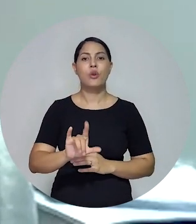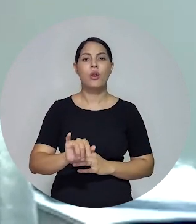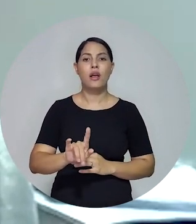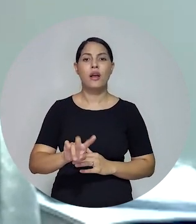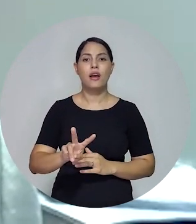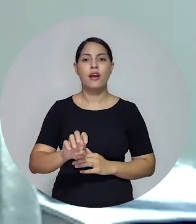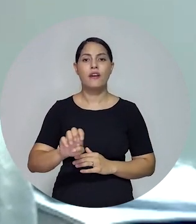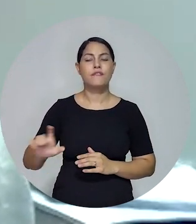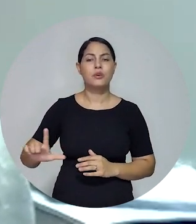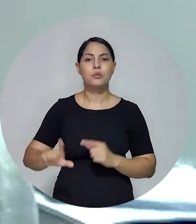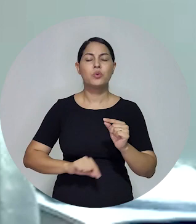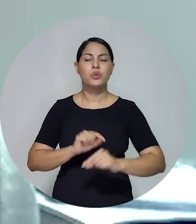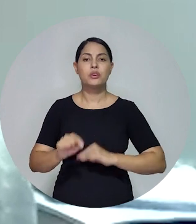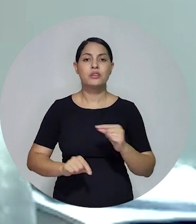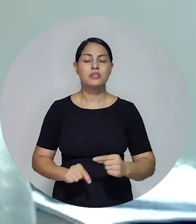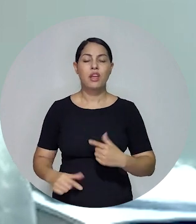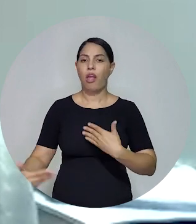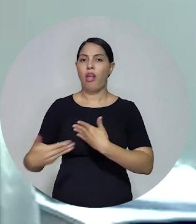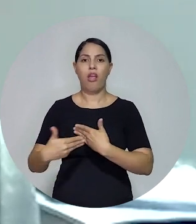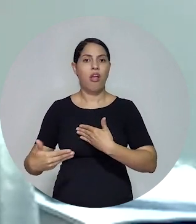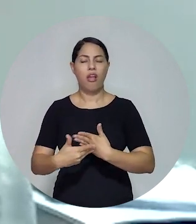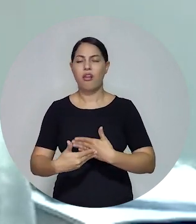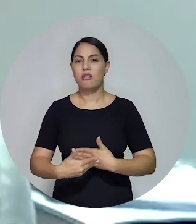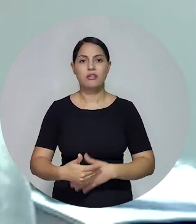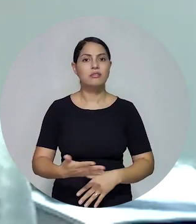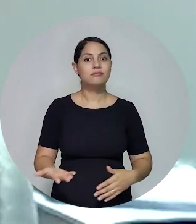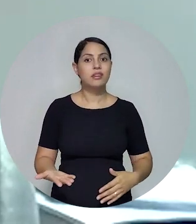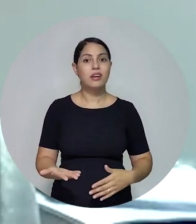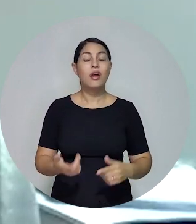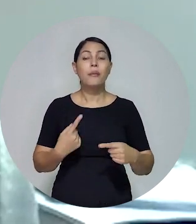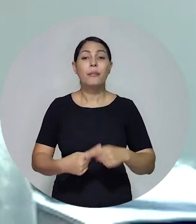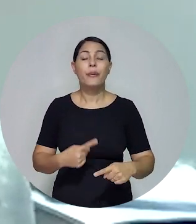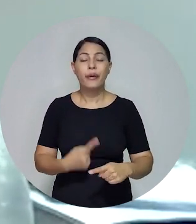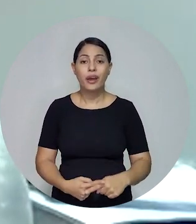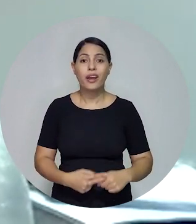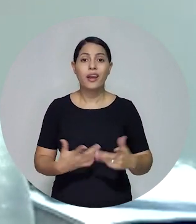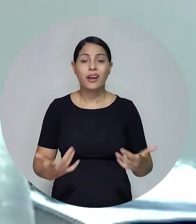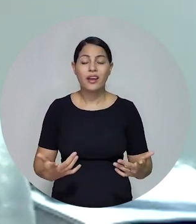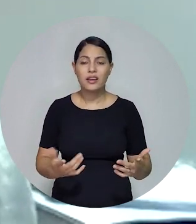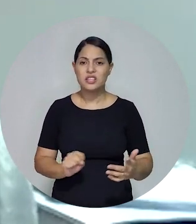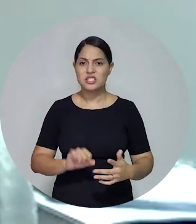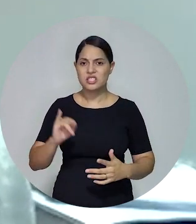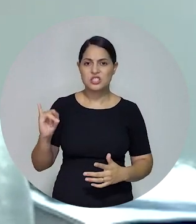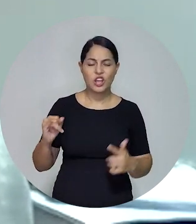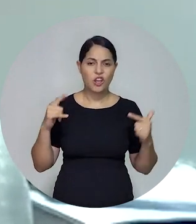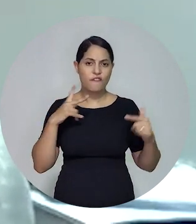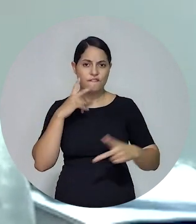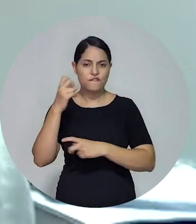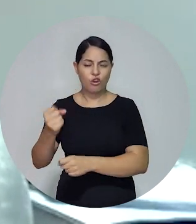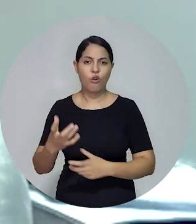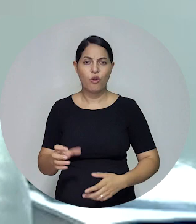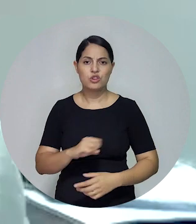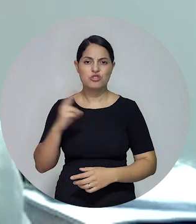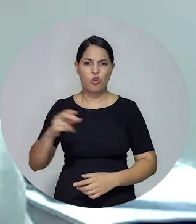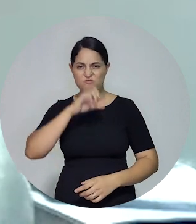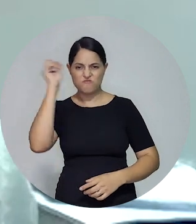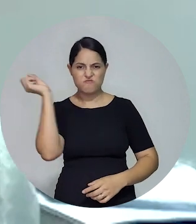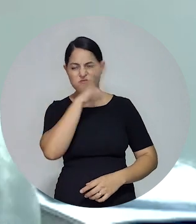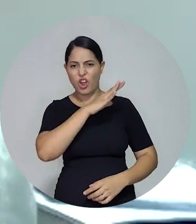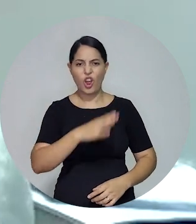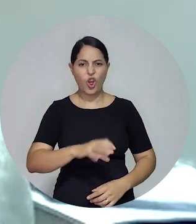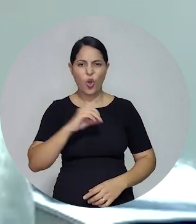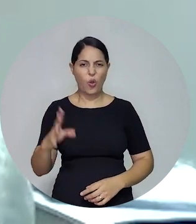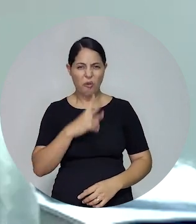é inviolável por seus atos e manifestação, de modo que qualquer força ou qualquer energia que visa